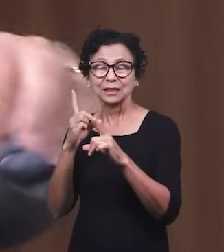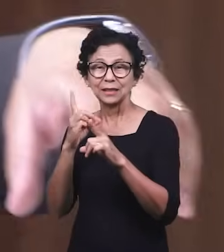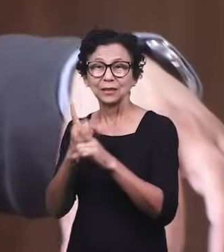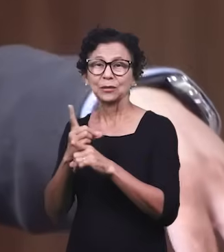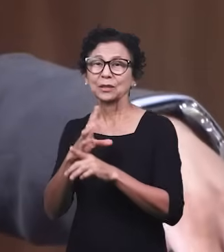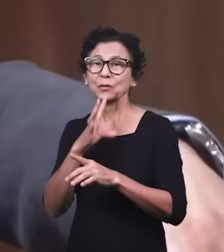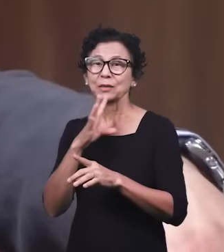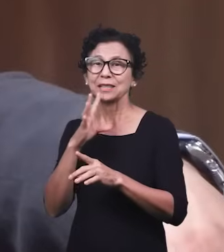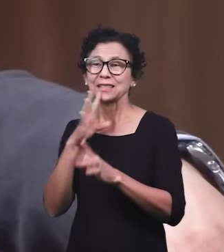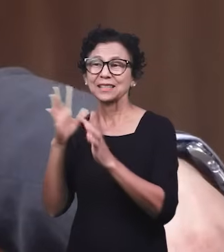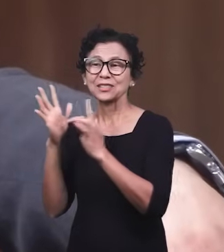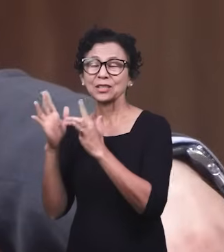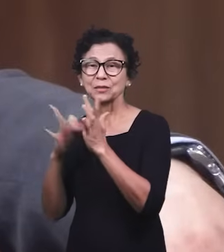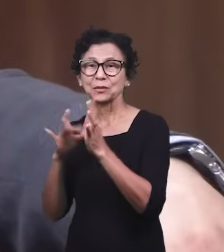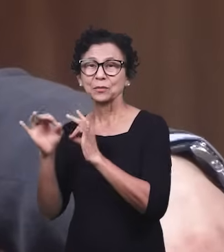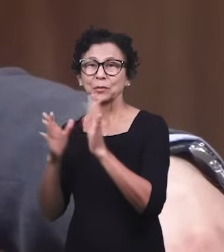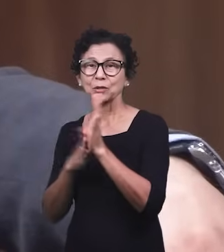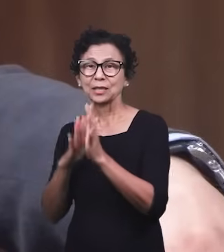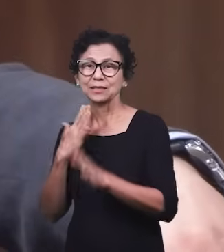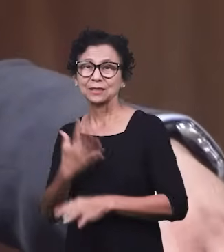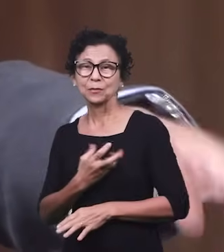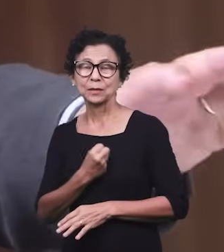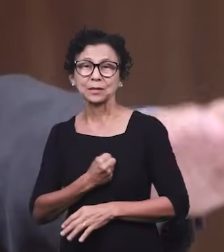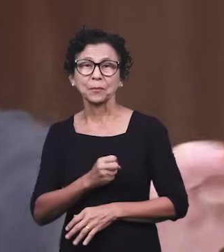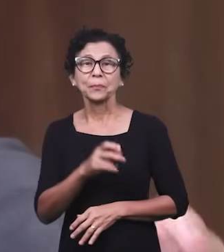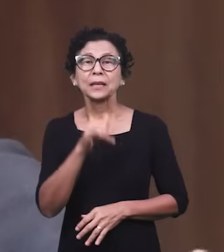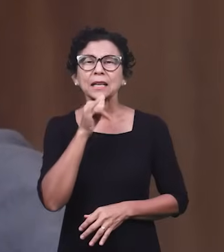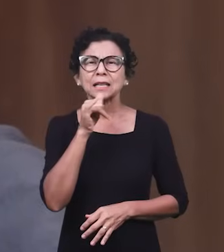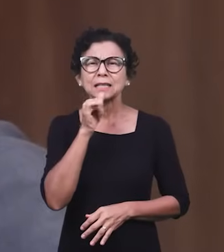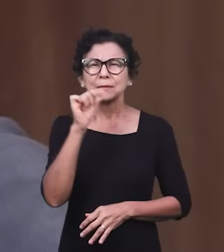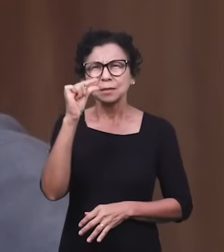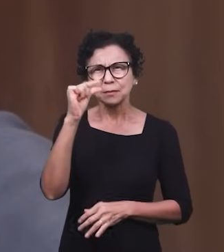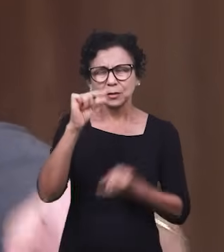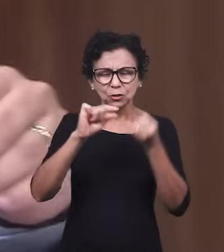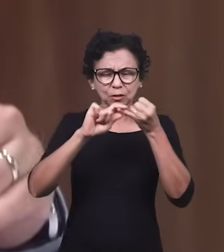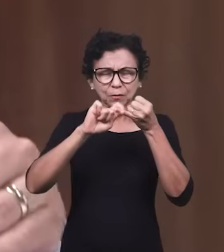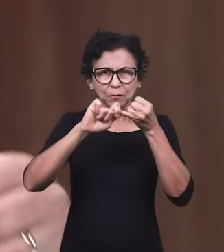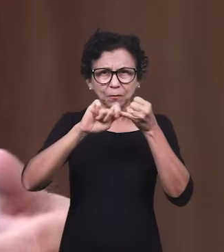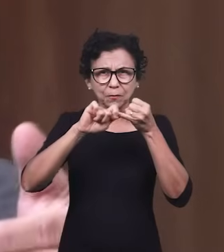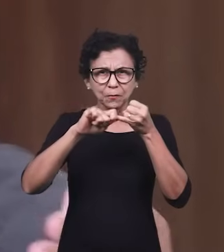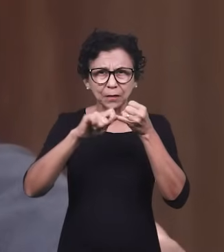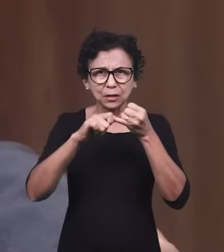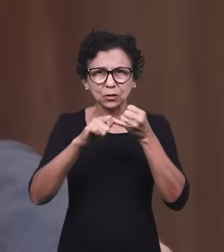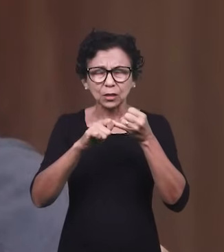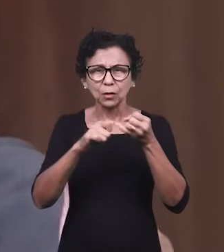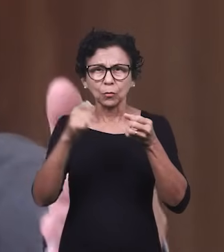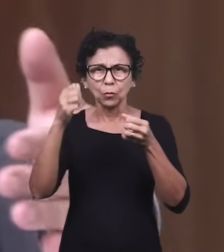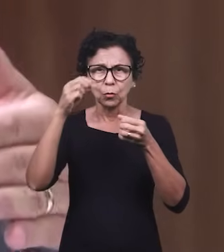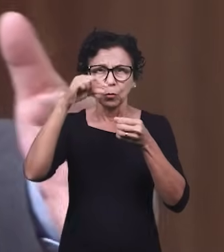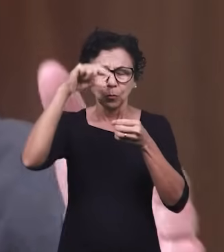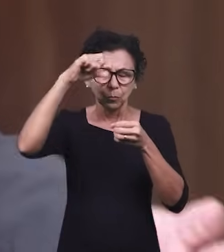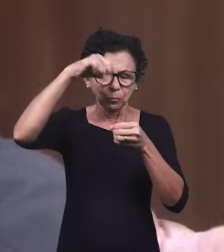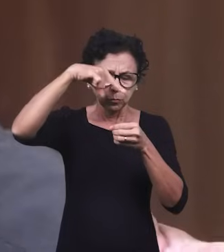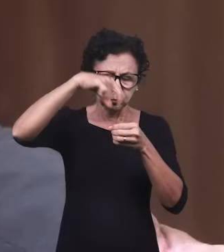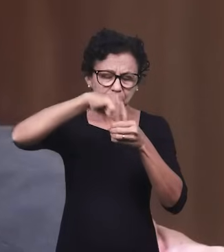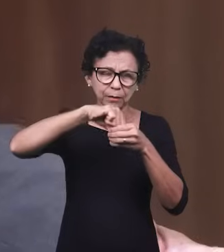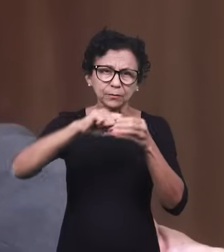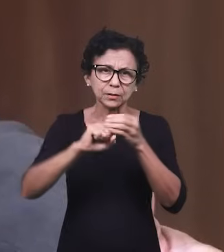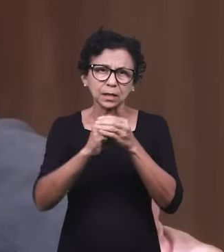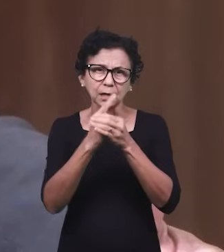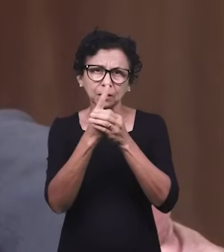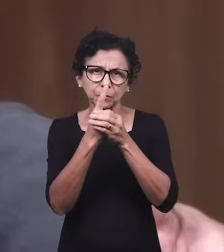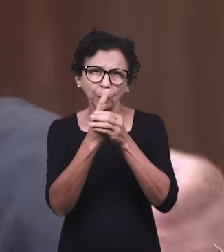saída ela ia Possivelmente ia aperecer ali dentro da caixinha de sapato ia morrer se a nossa alma não encontrar com o Senhor Jesus nós estamos fadado da